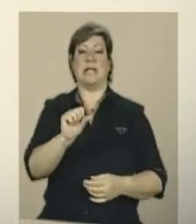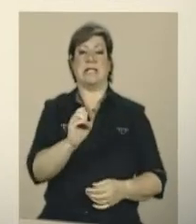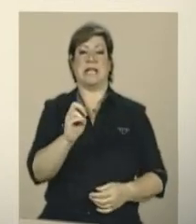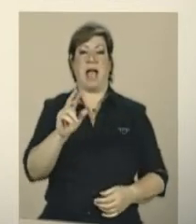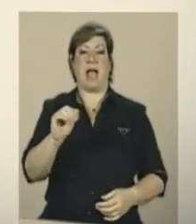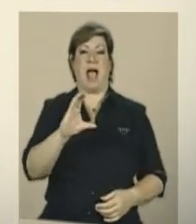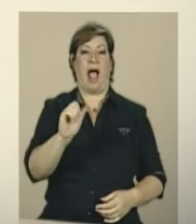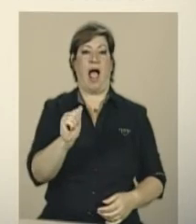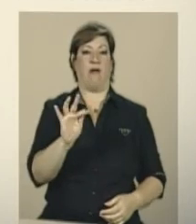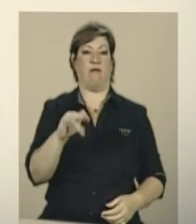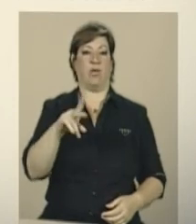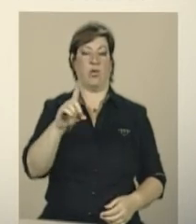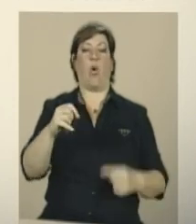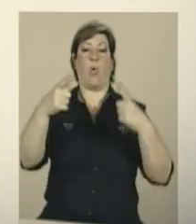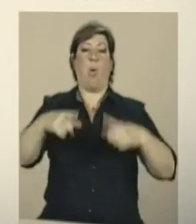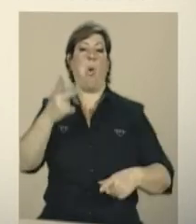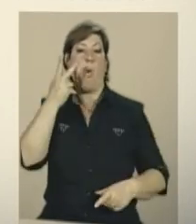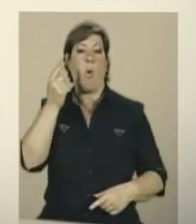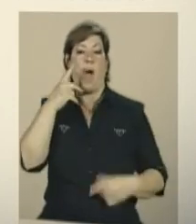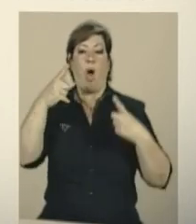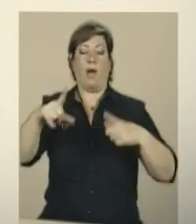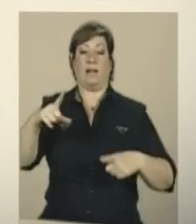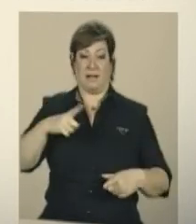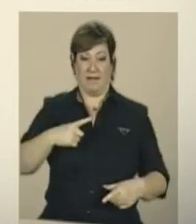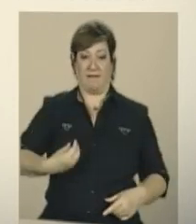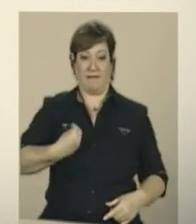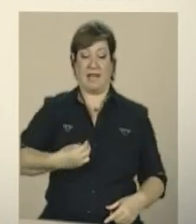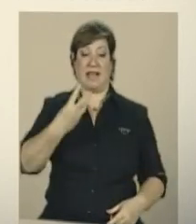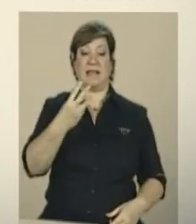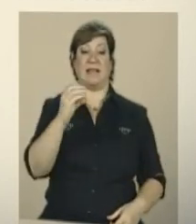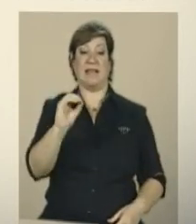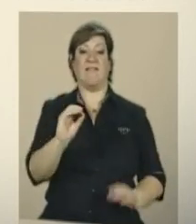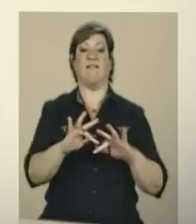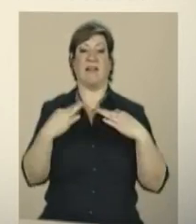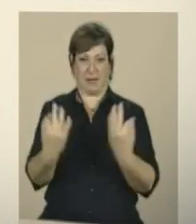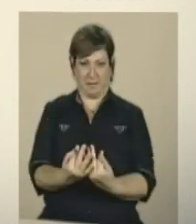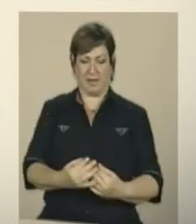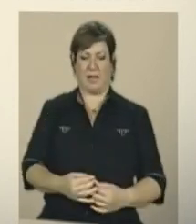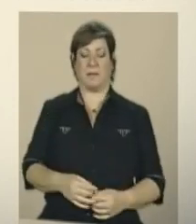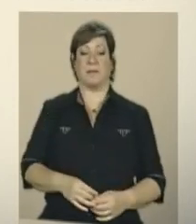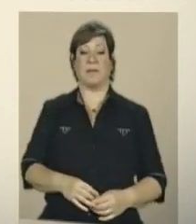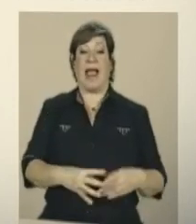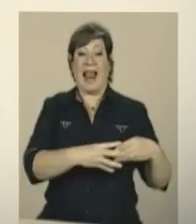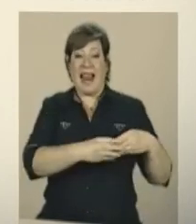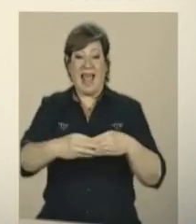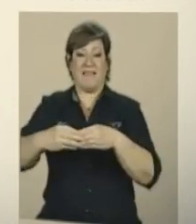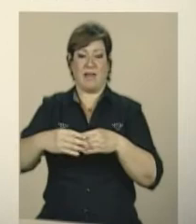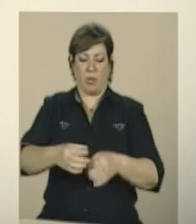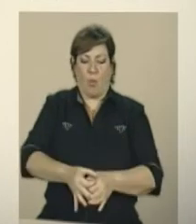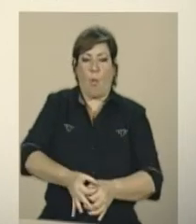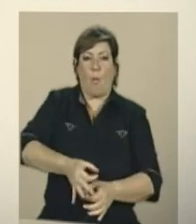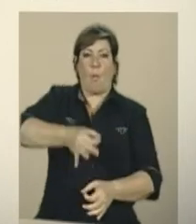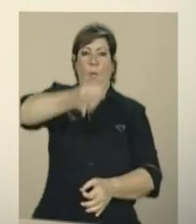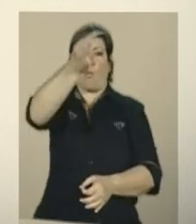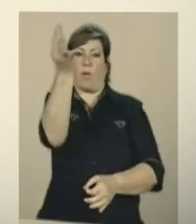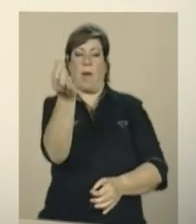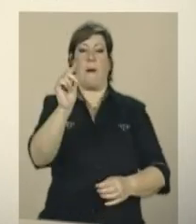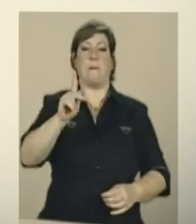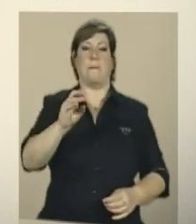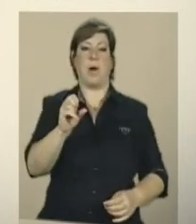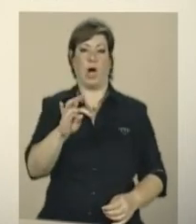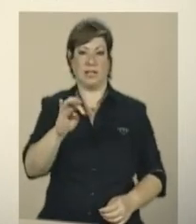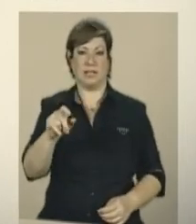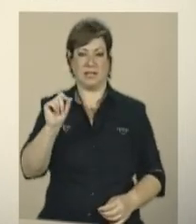Cafundó lá no Ceará onde vivem 30 famílias para levar até lá os poes de energia e